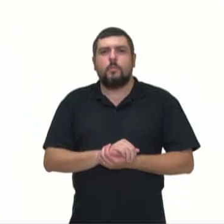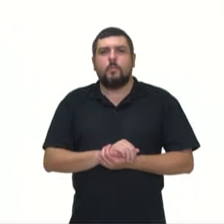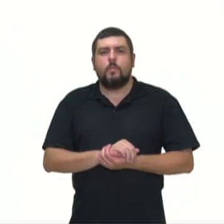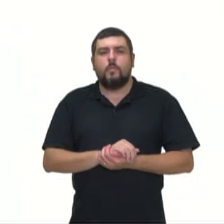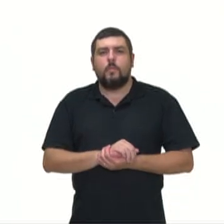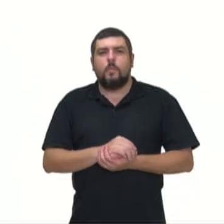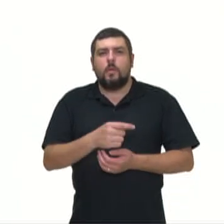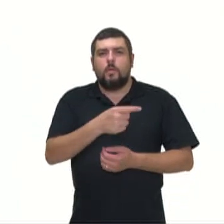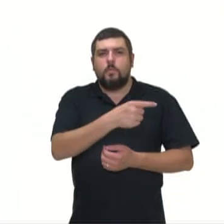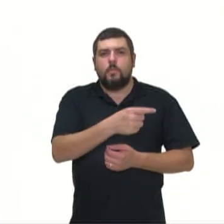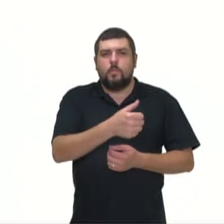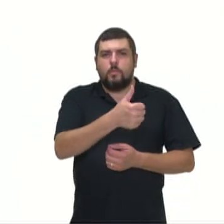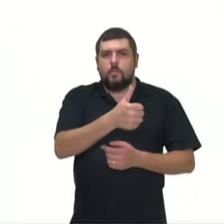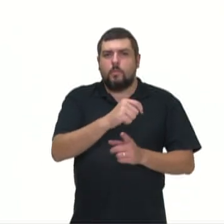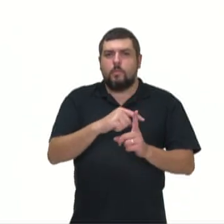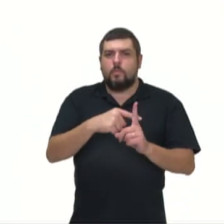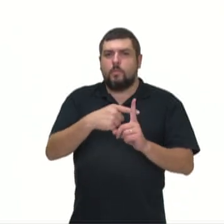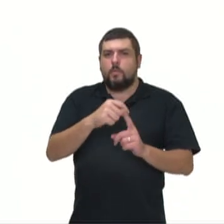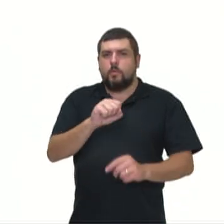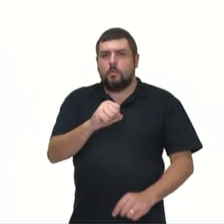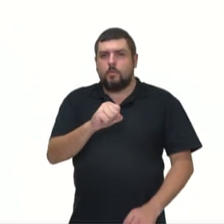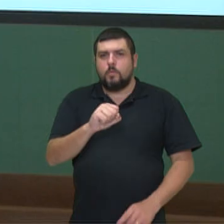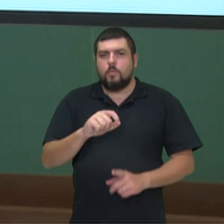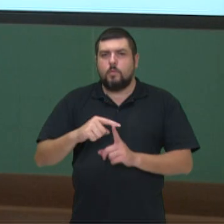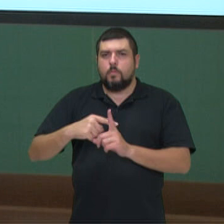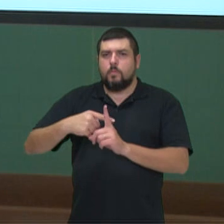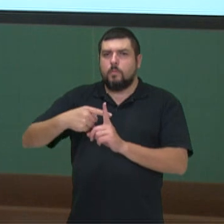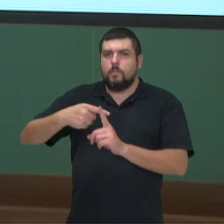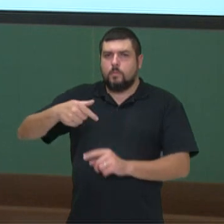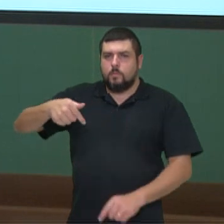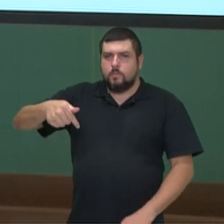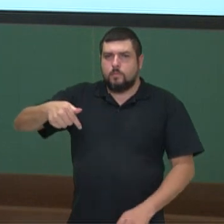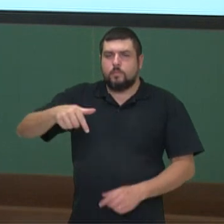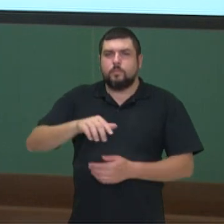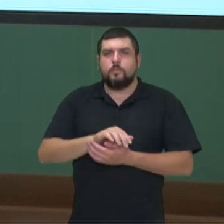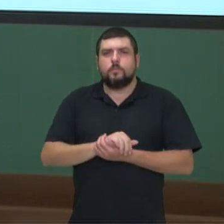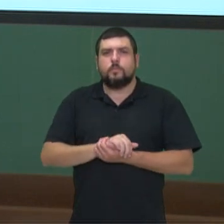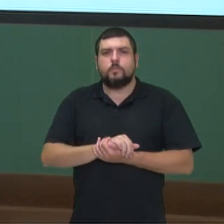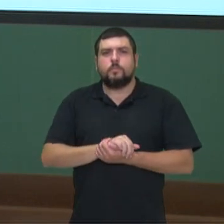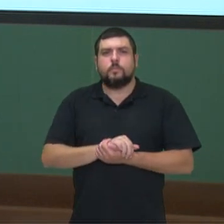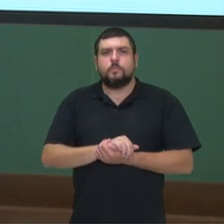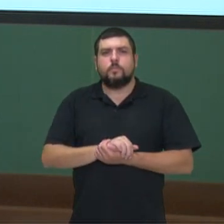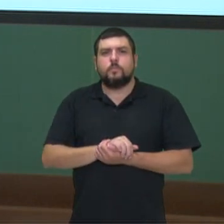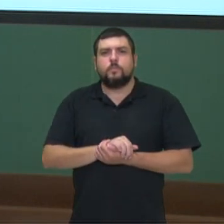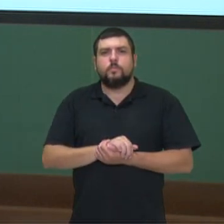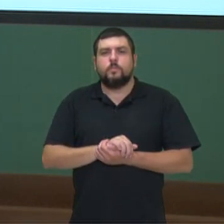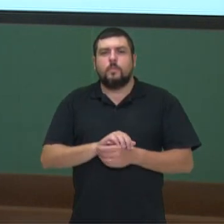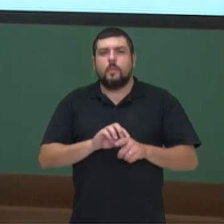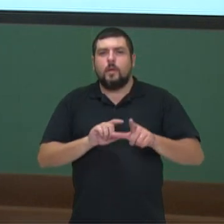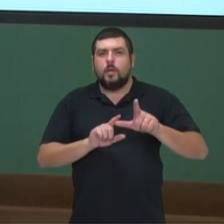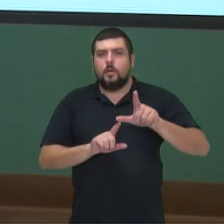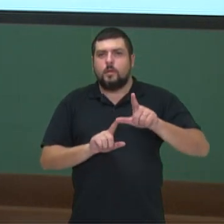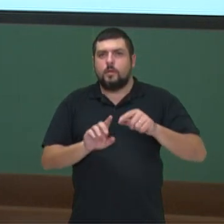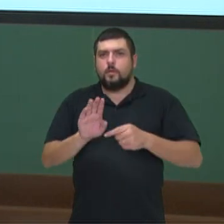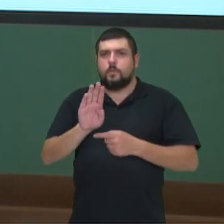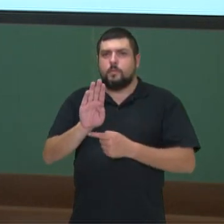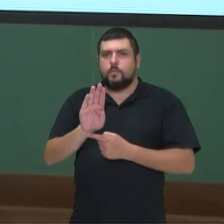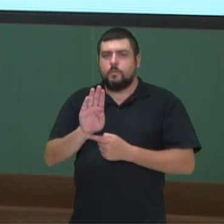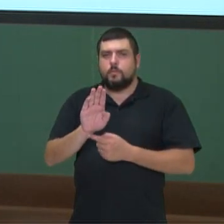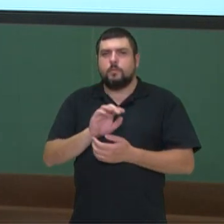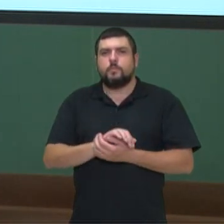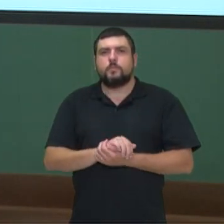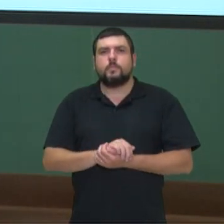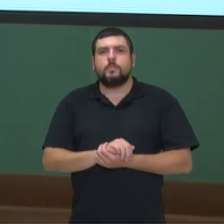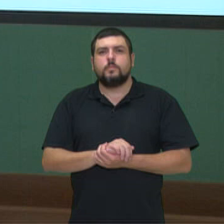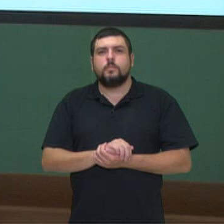8, mais 7, ok? Bom, agora, vamos lá para B. Na letra B, nós vamos